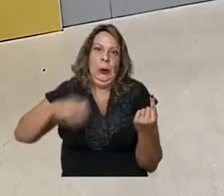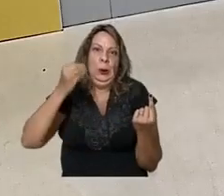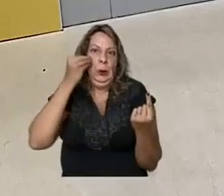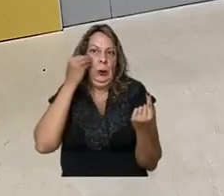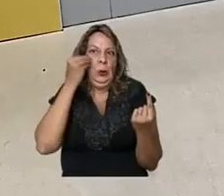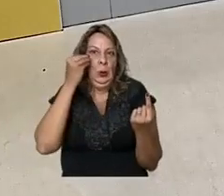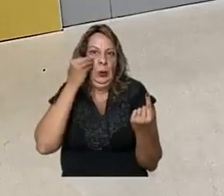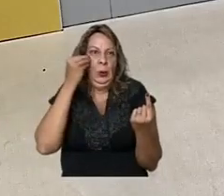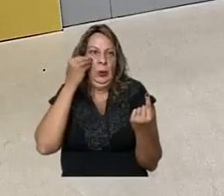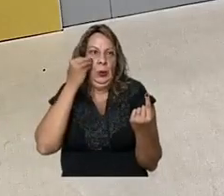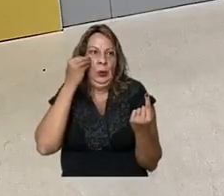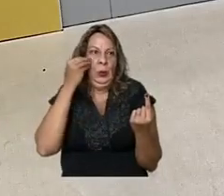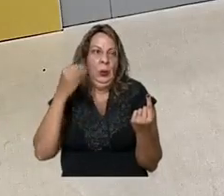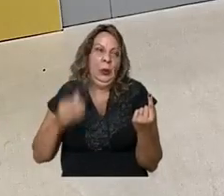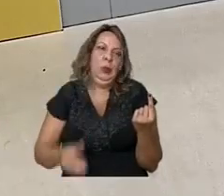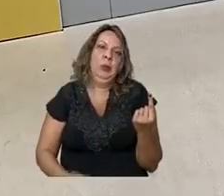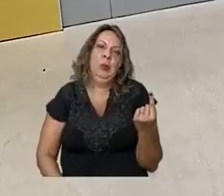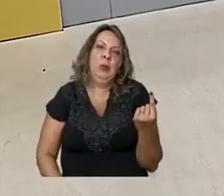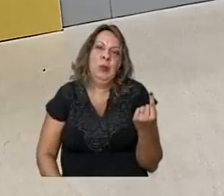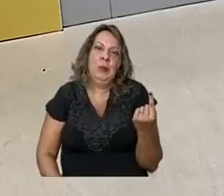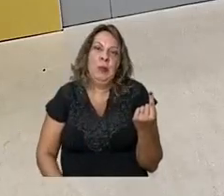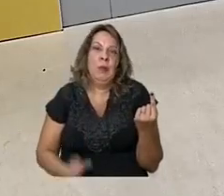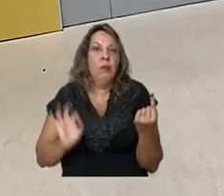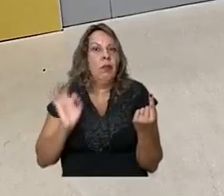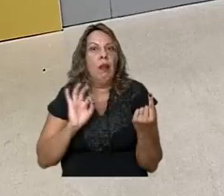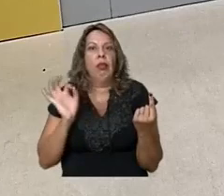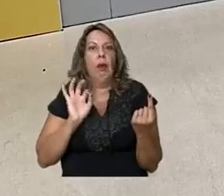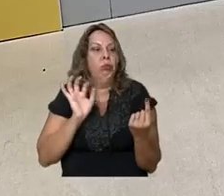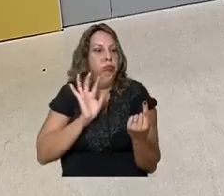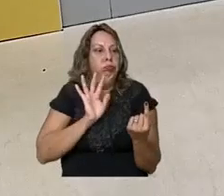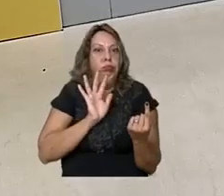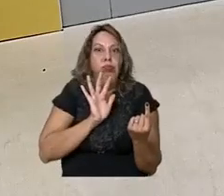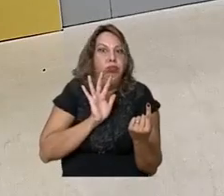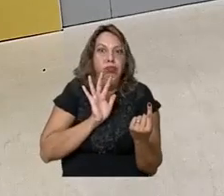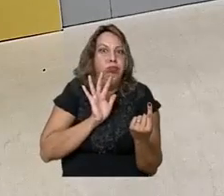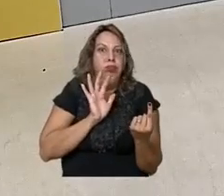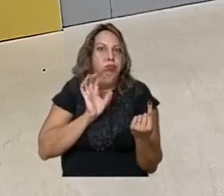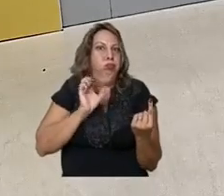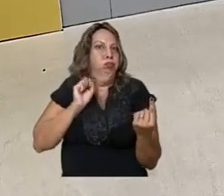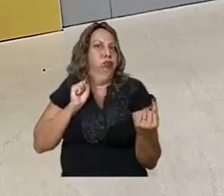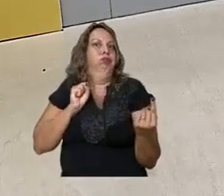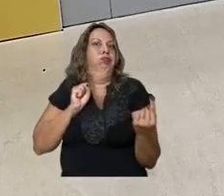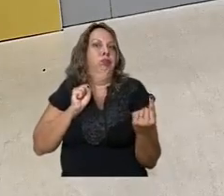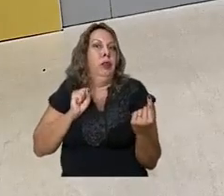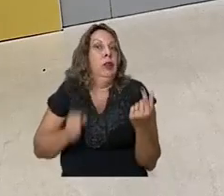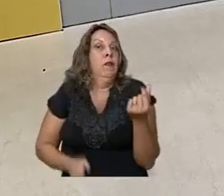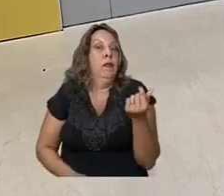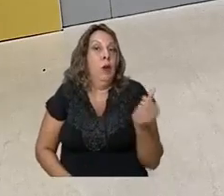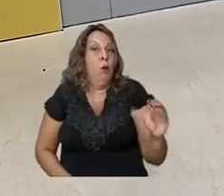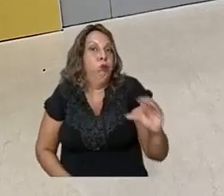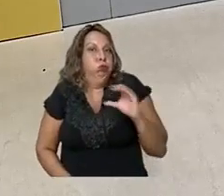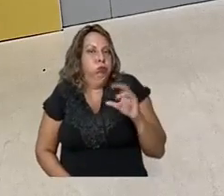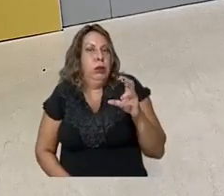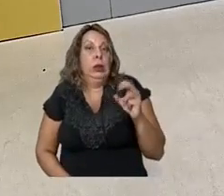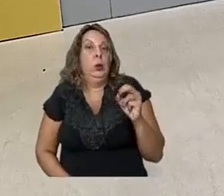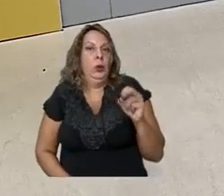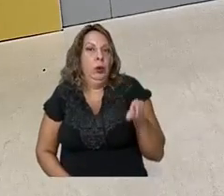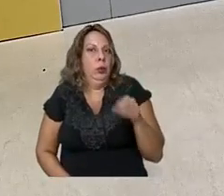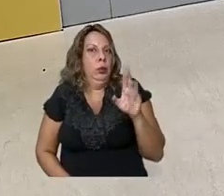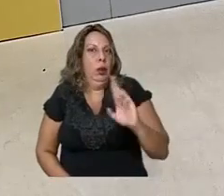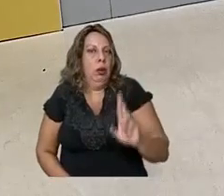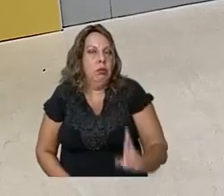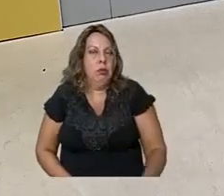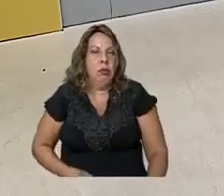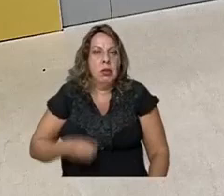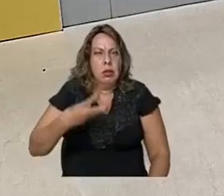quem vai... Não virei o disco ainda, você Pois sentiu? É, ninguém encosta ali e vale 50 mil reais, hein? 36, decide,